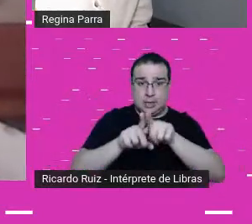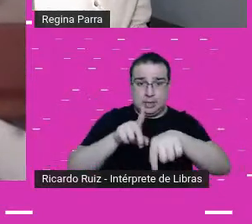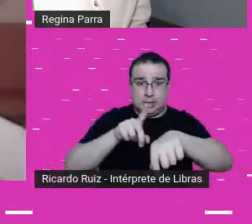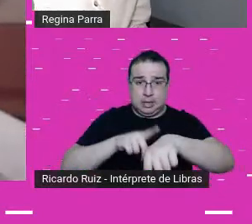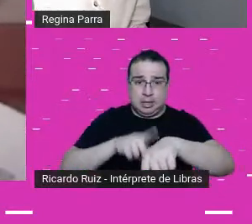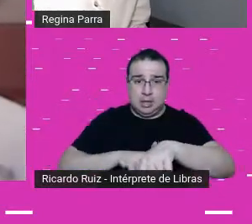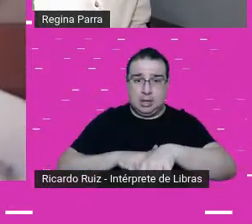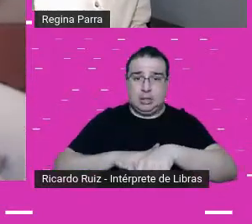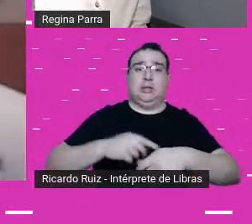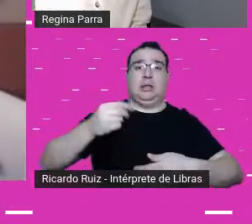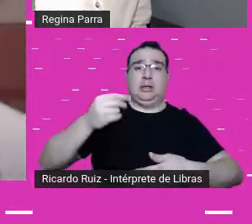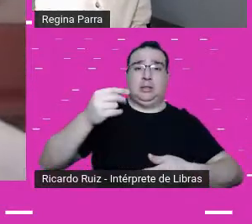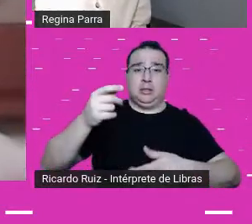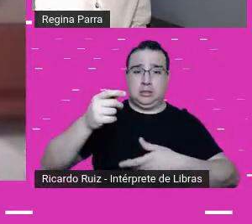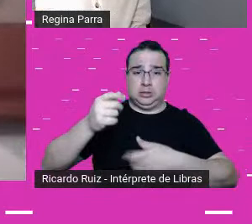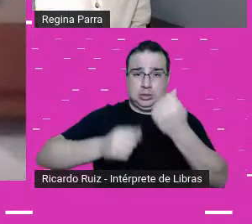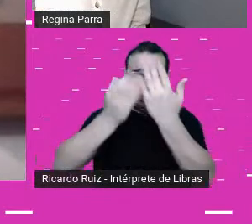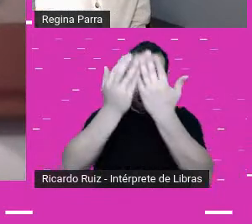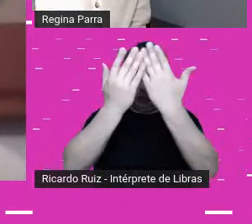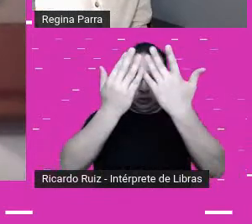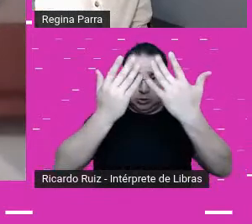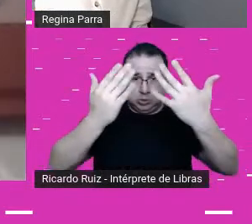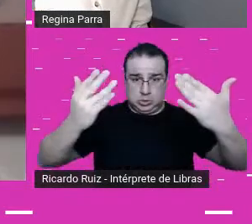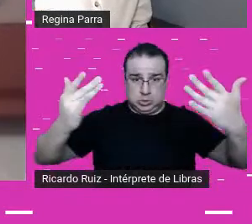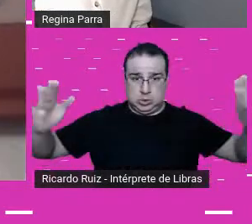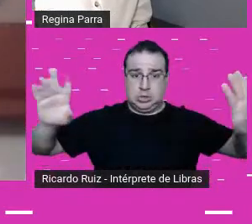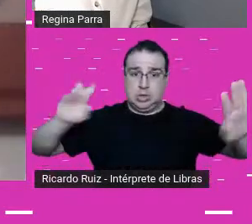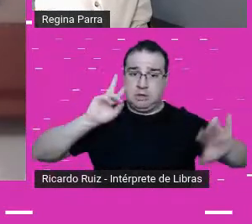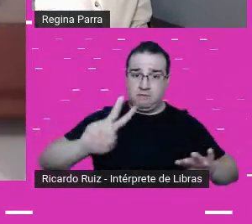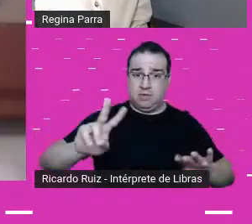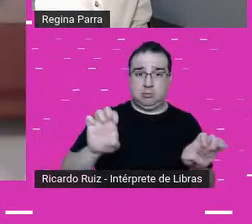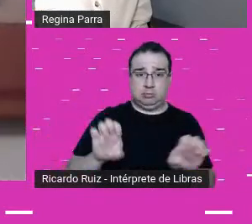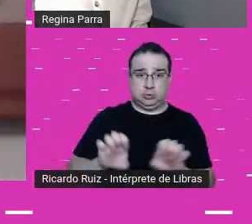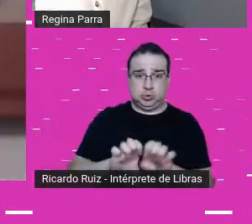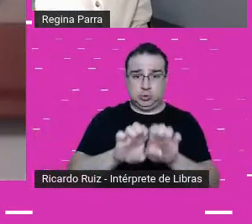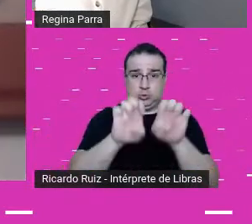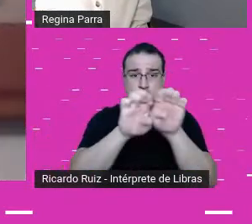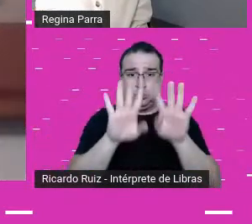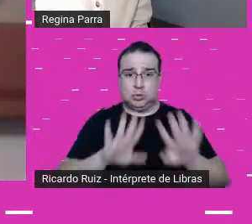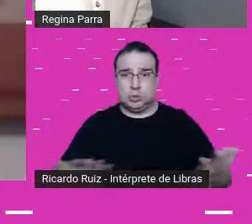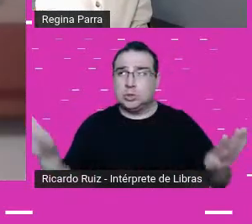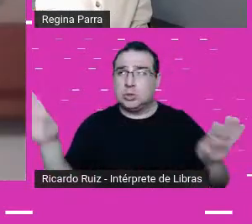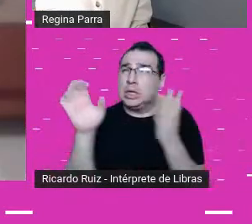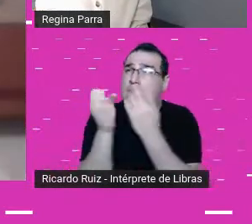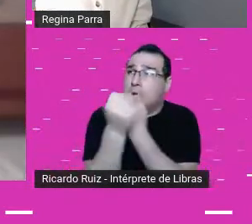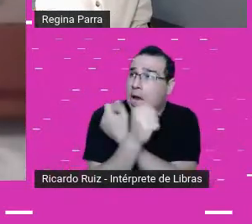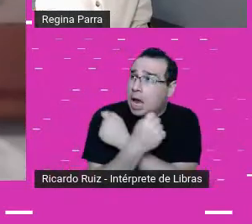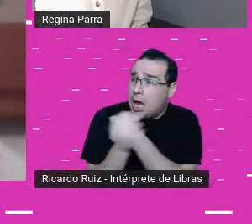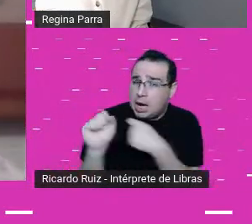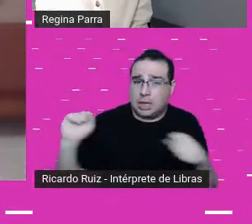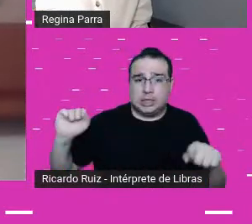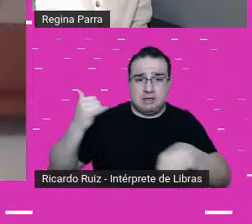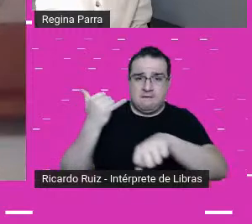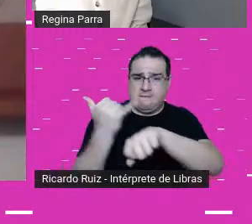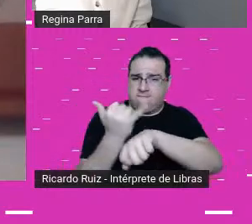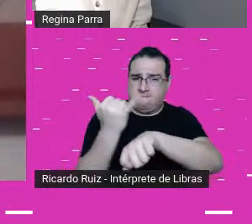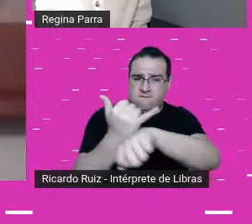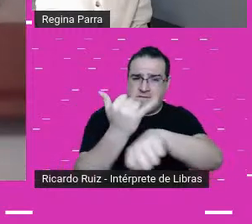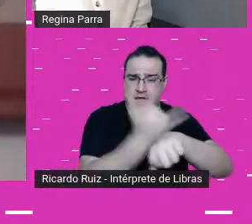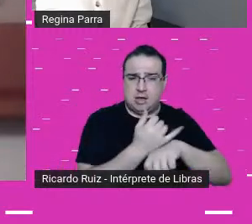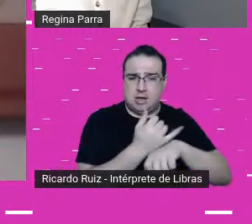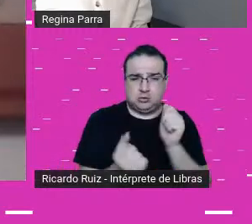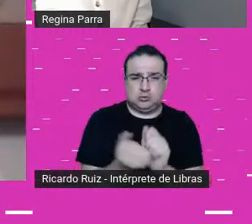essa cortina era aberta e se revelava ali uma estrutura muito grande de metal com muitas